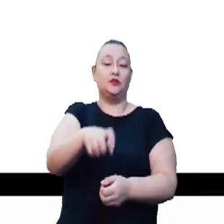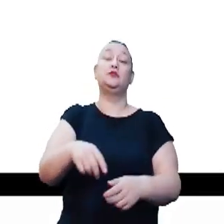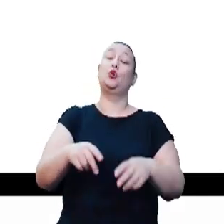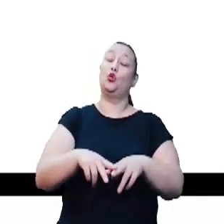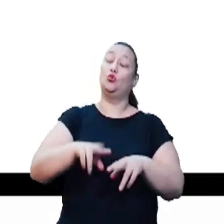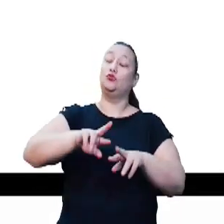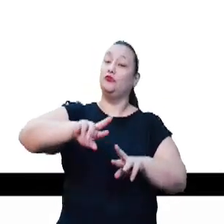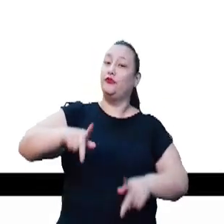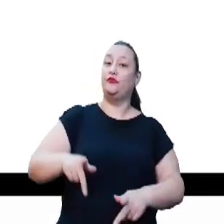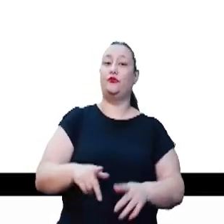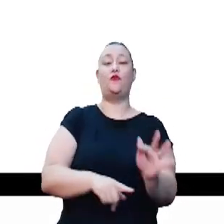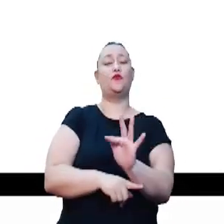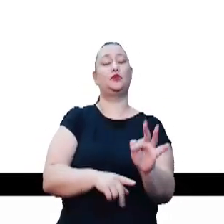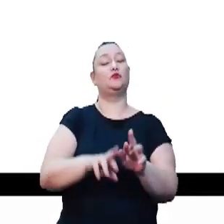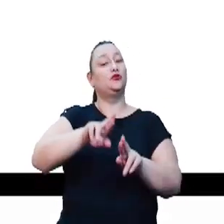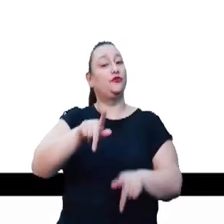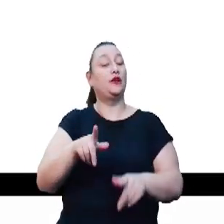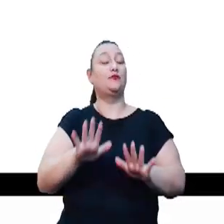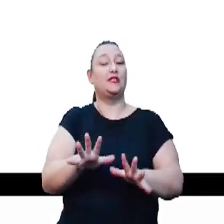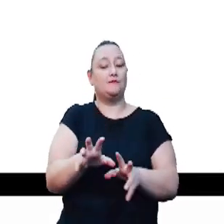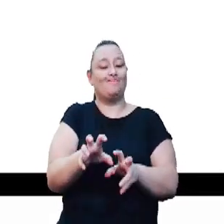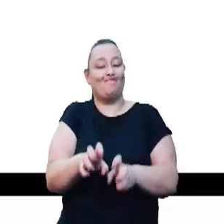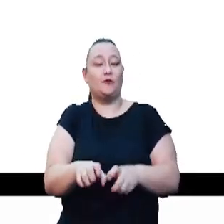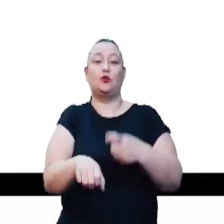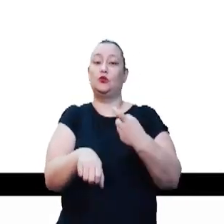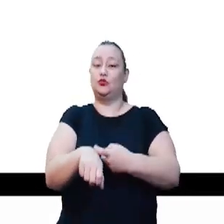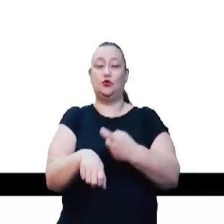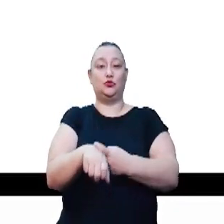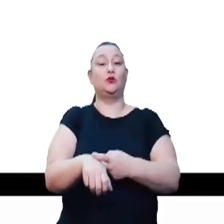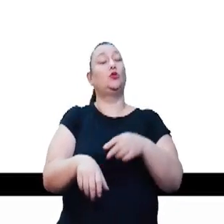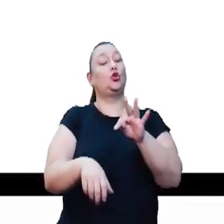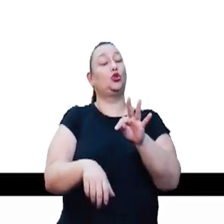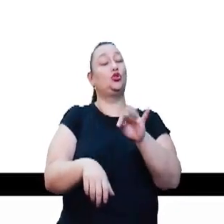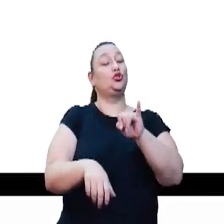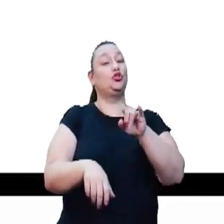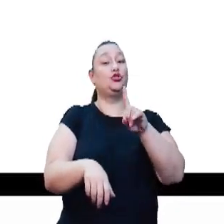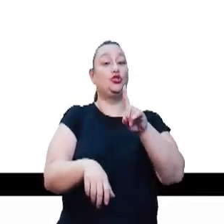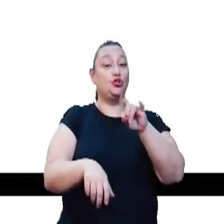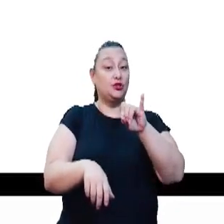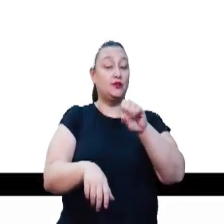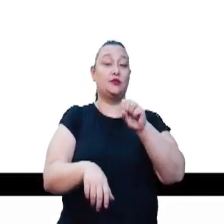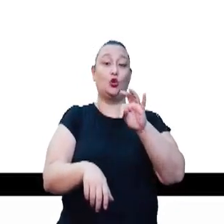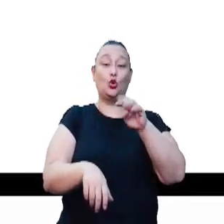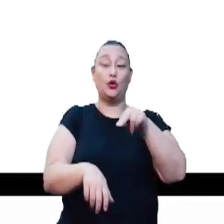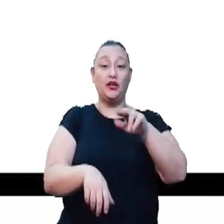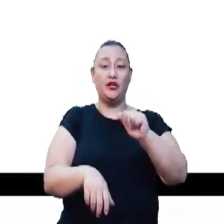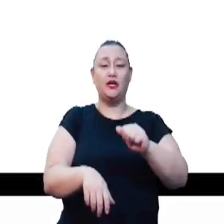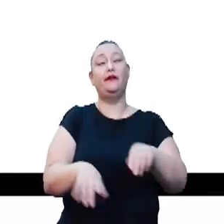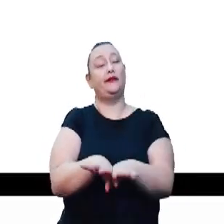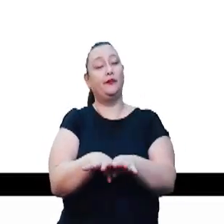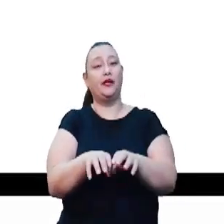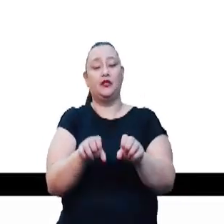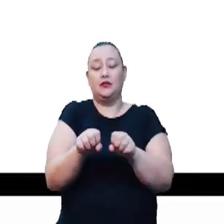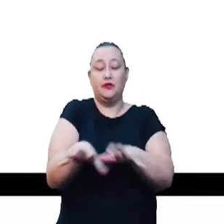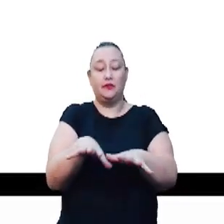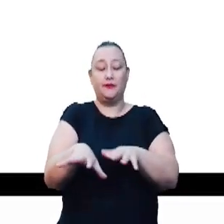realmente opostas que contraem simultaneamente, a gente vê uma distonia. E alguns espasmos. Quais são esses espasmos?